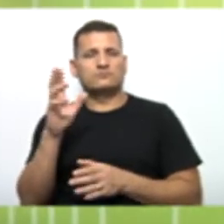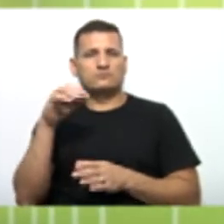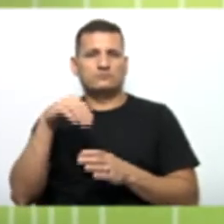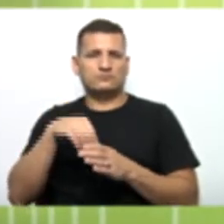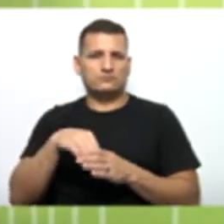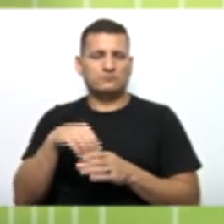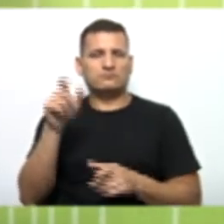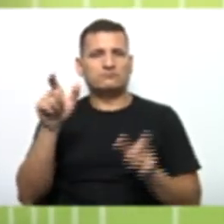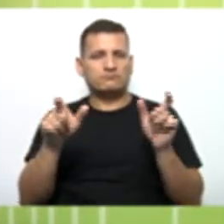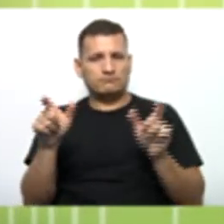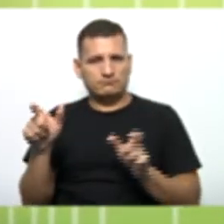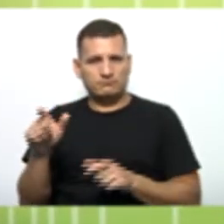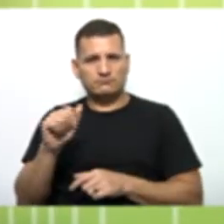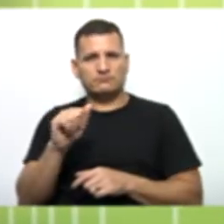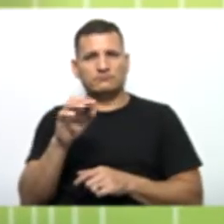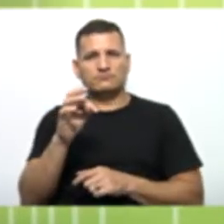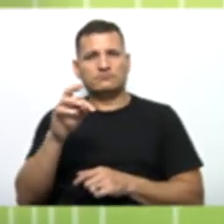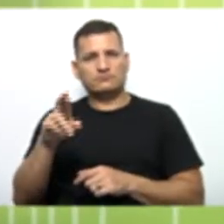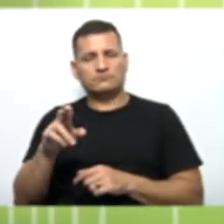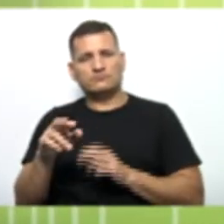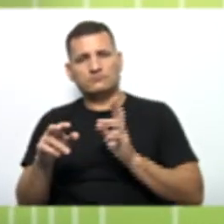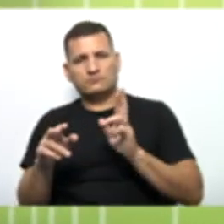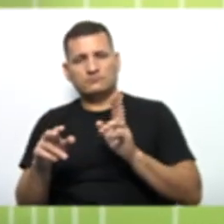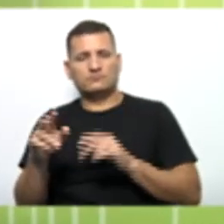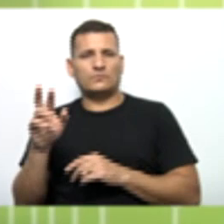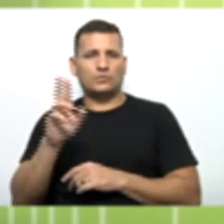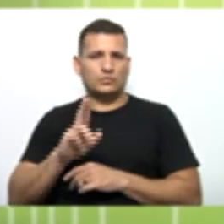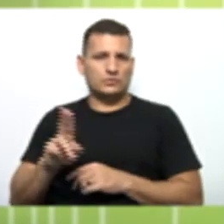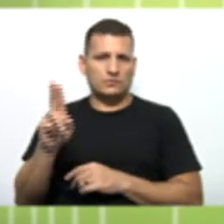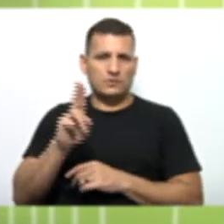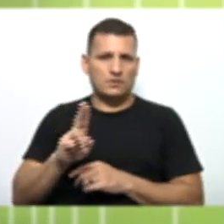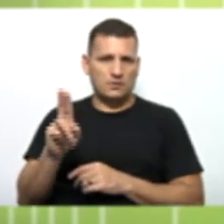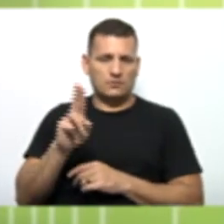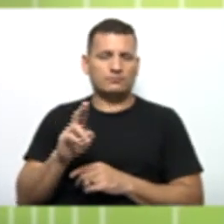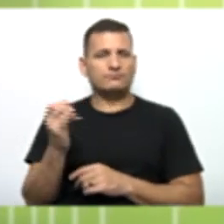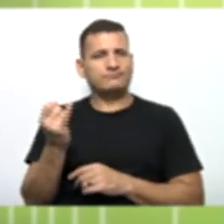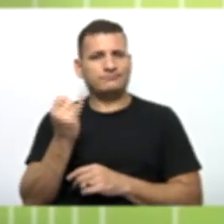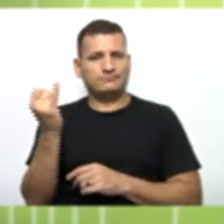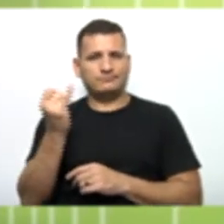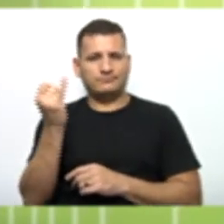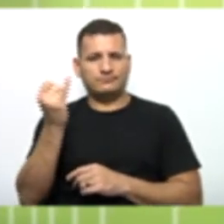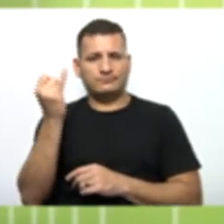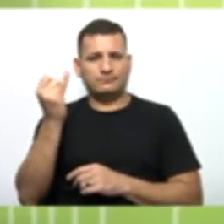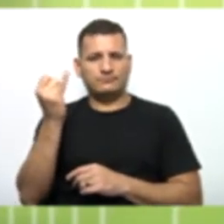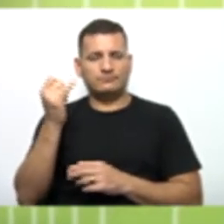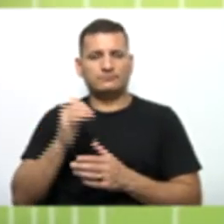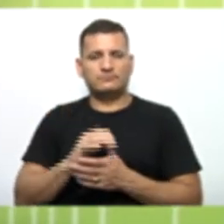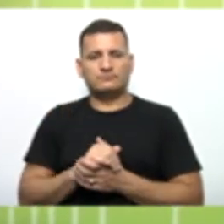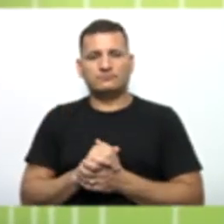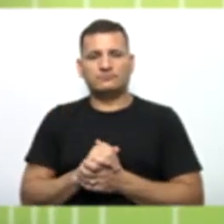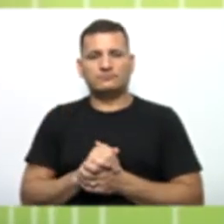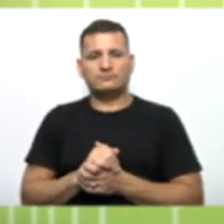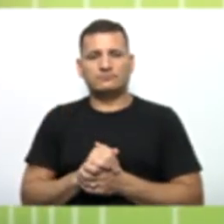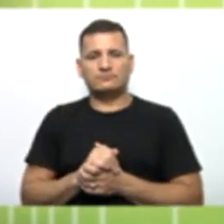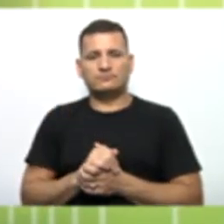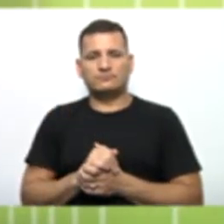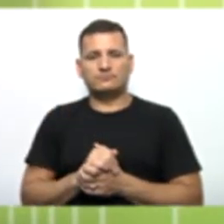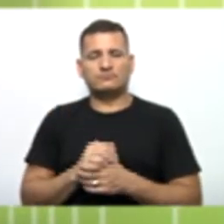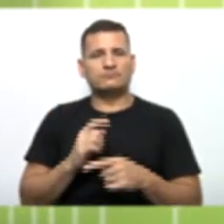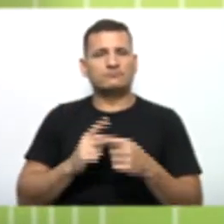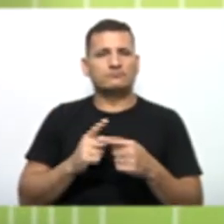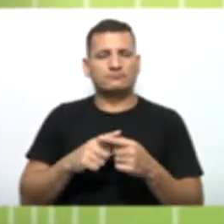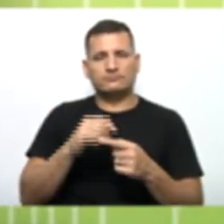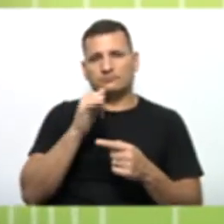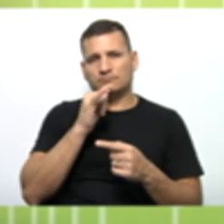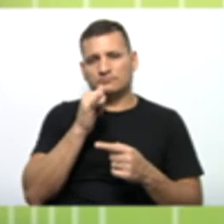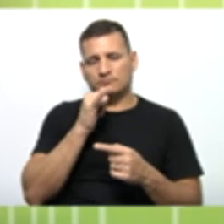quem são os atores, quem vai ser os usuários. Isso é muito importante. Por quê? Por exemplo, a questão de